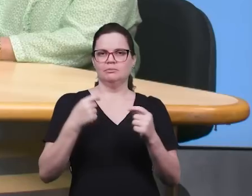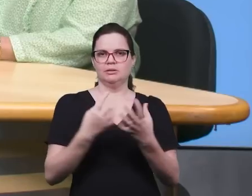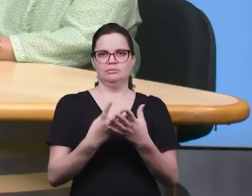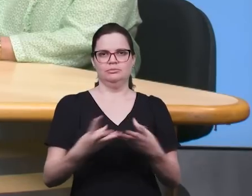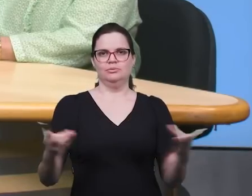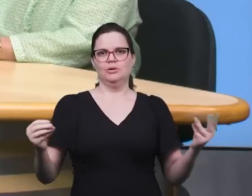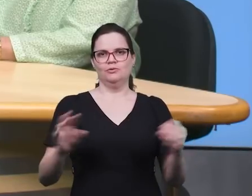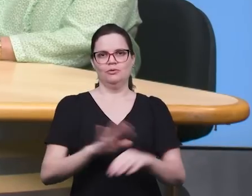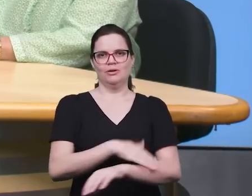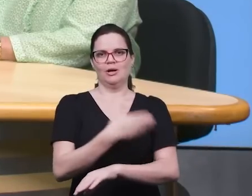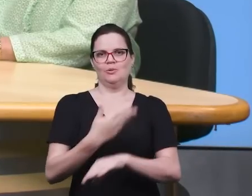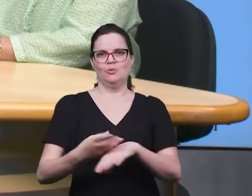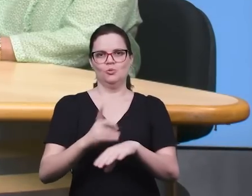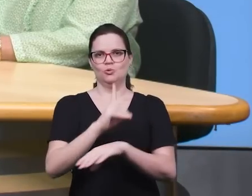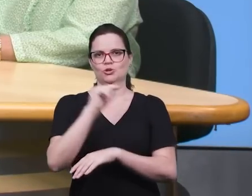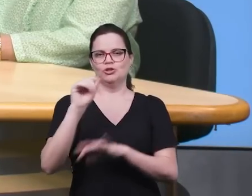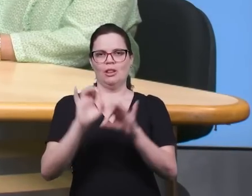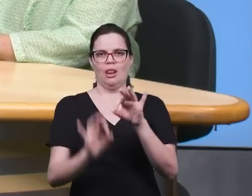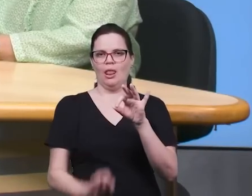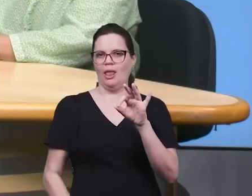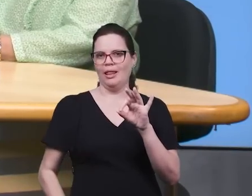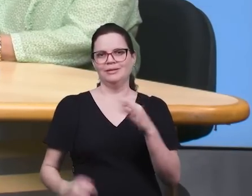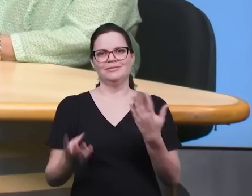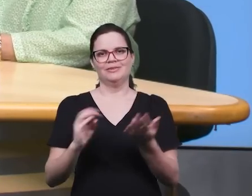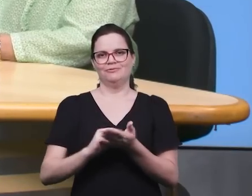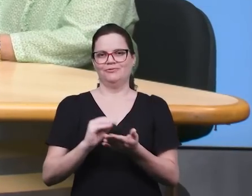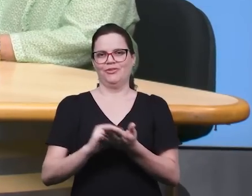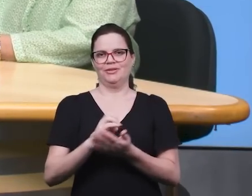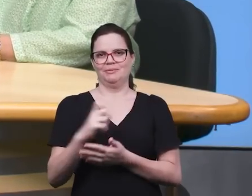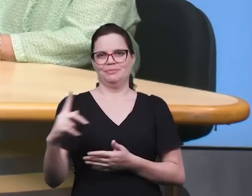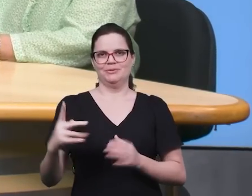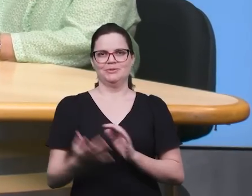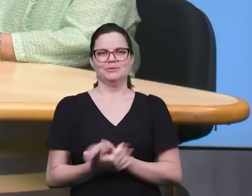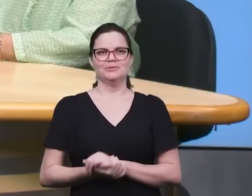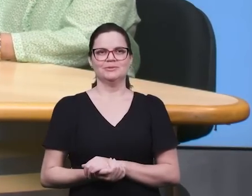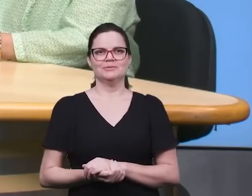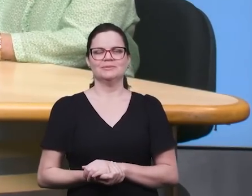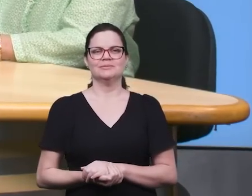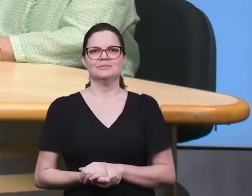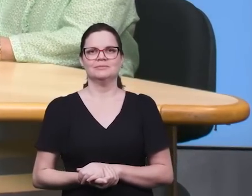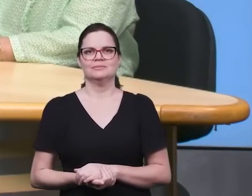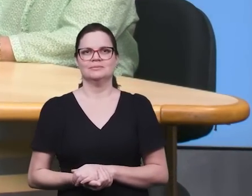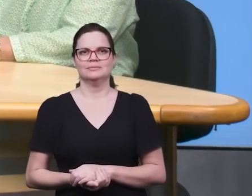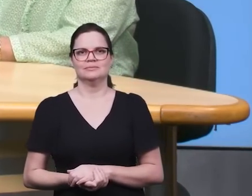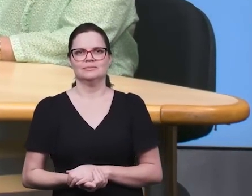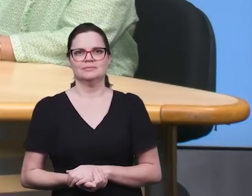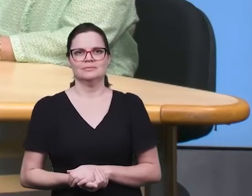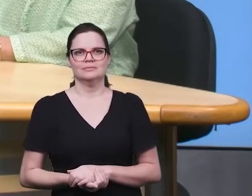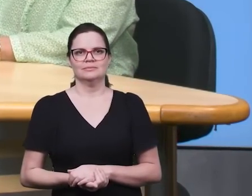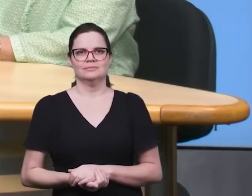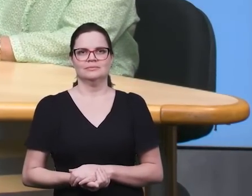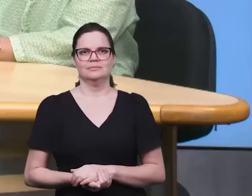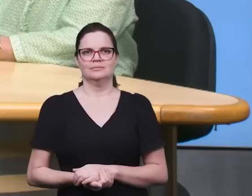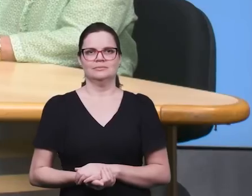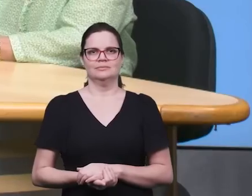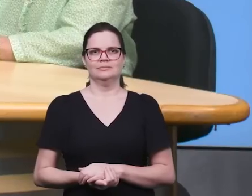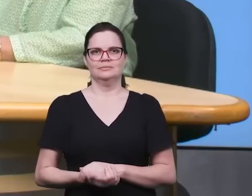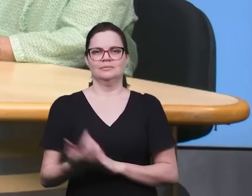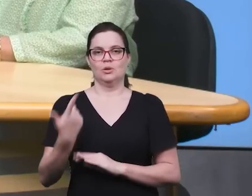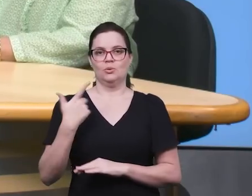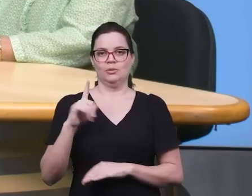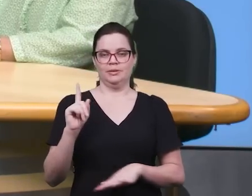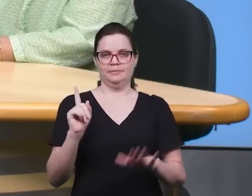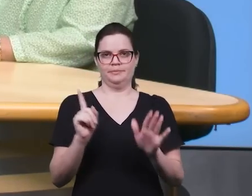a gente passar aqui o dia inteiro falando, vai faltar momento. Né? Certo. Então, vai para mais